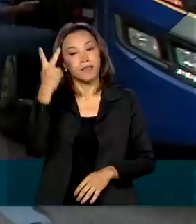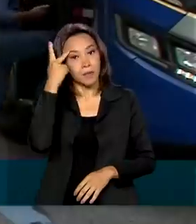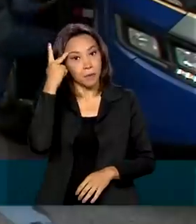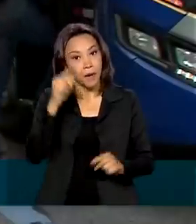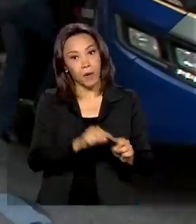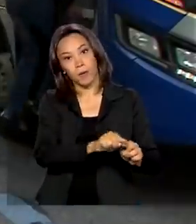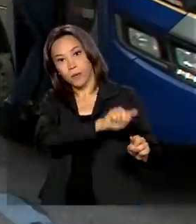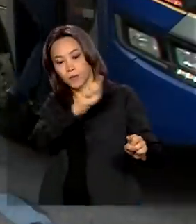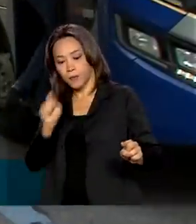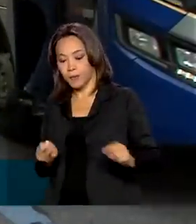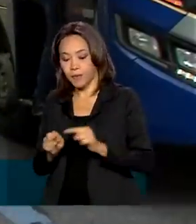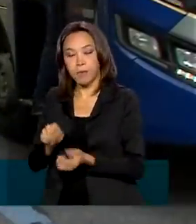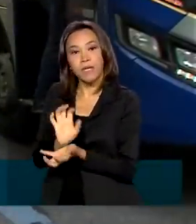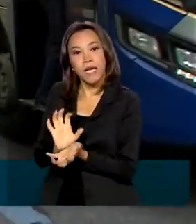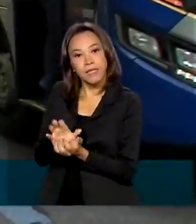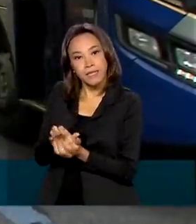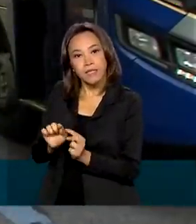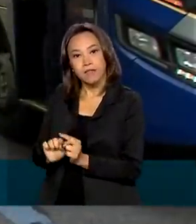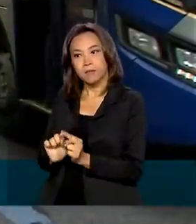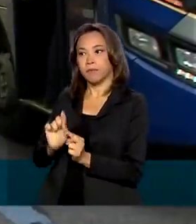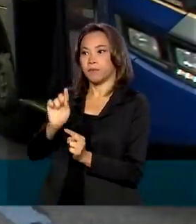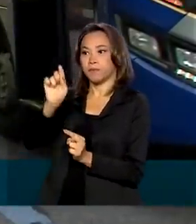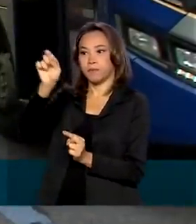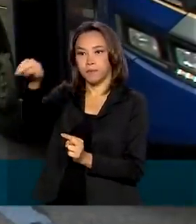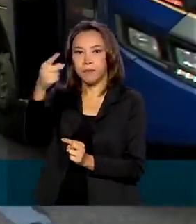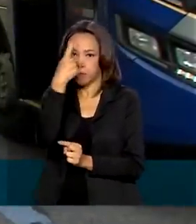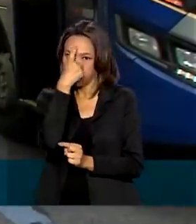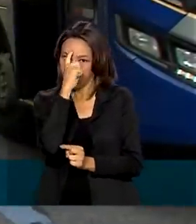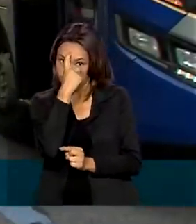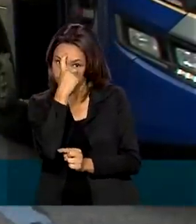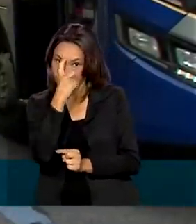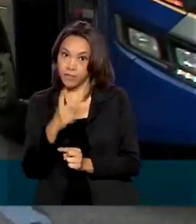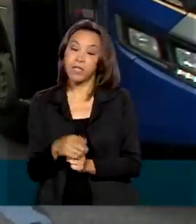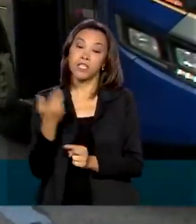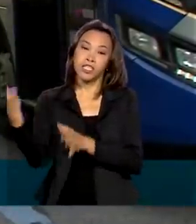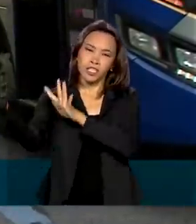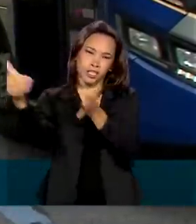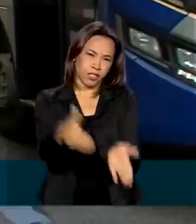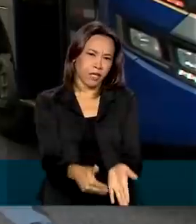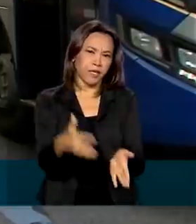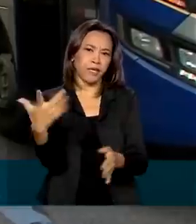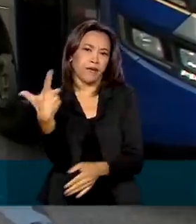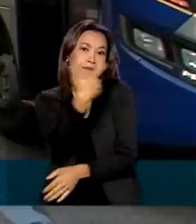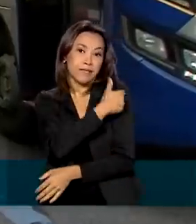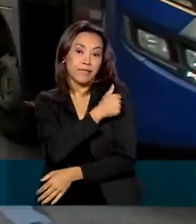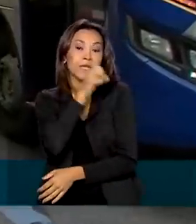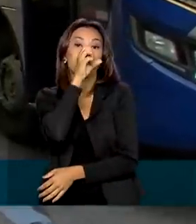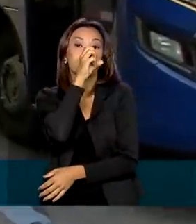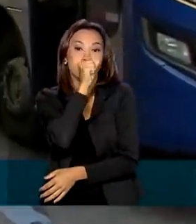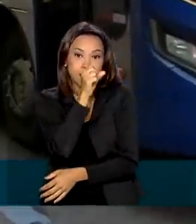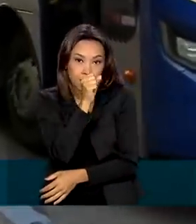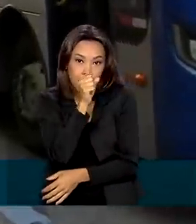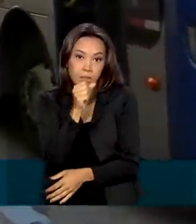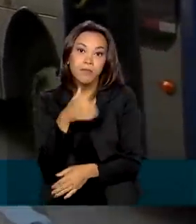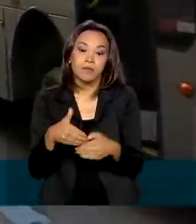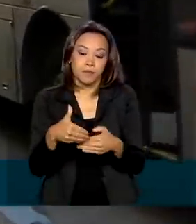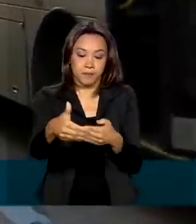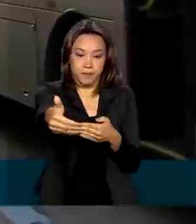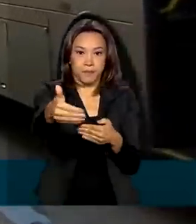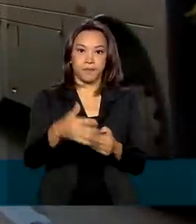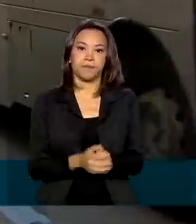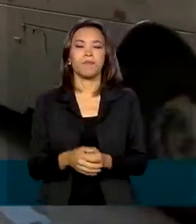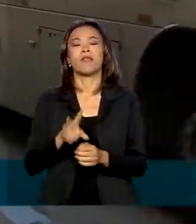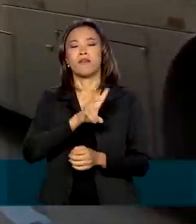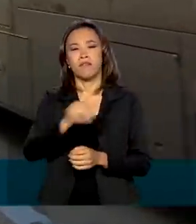Então segue para Mumbai na Índia há previsão de que as vacinas cheguem aqui no Rio de Janeiro no sábado aprovação para uso emergencial